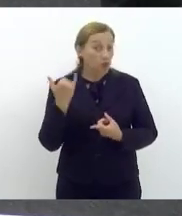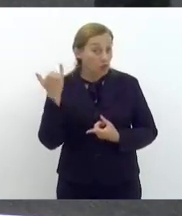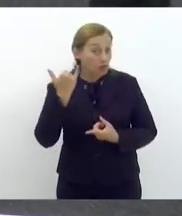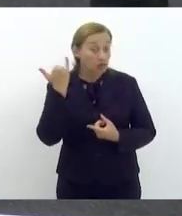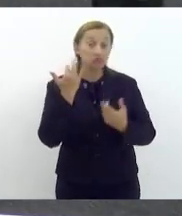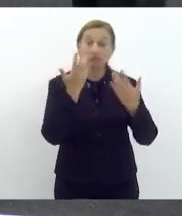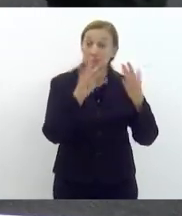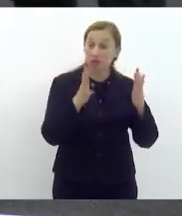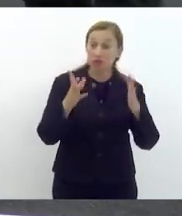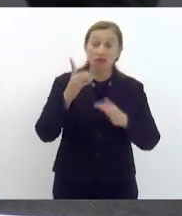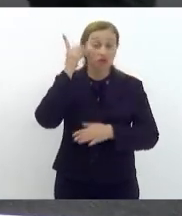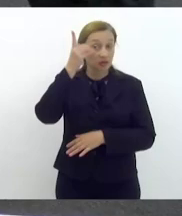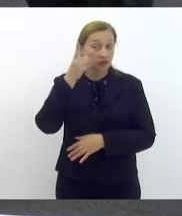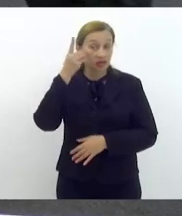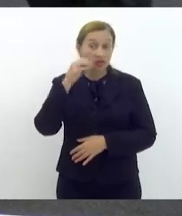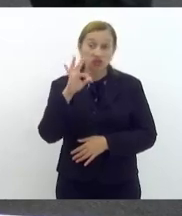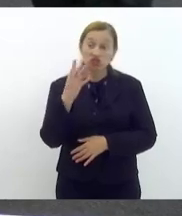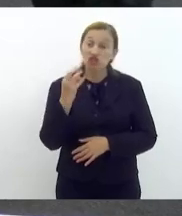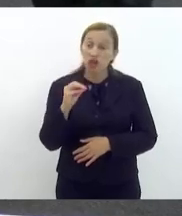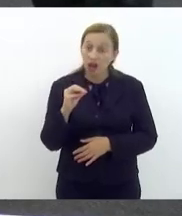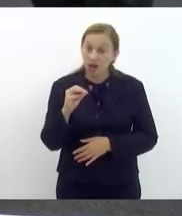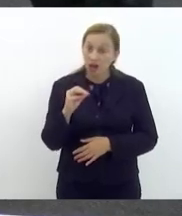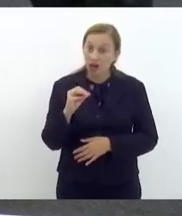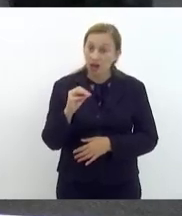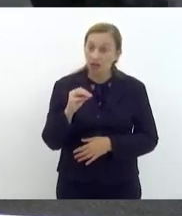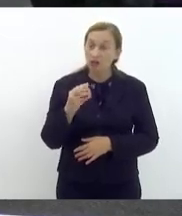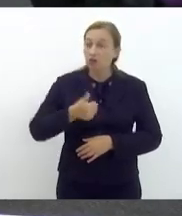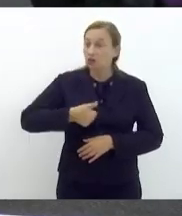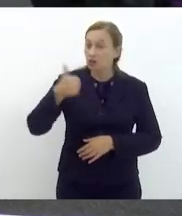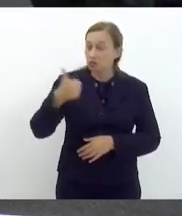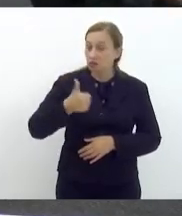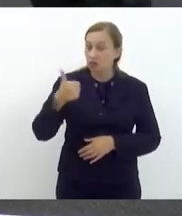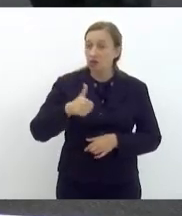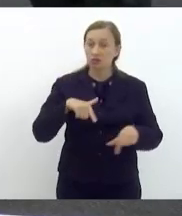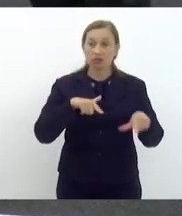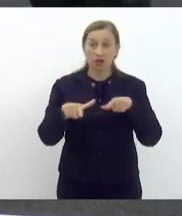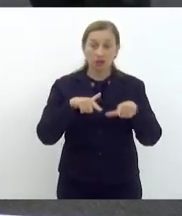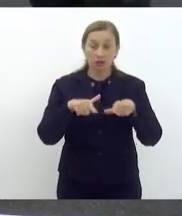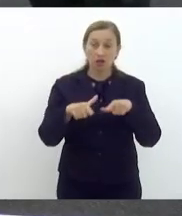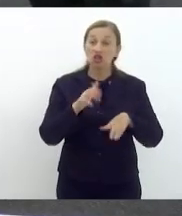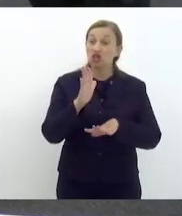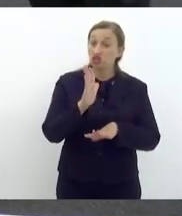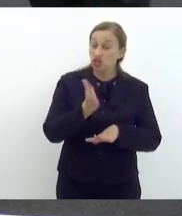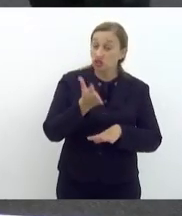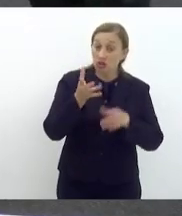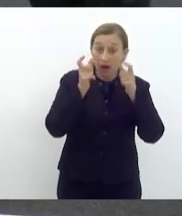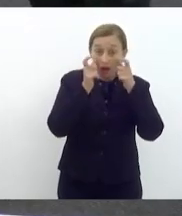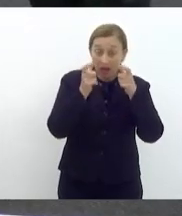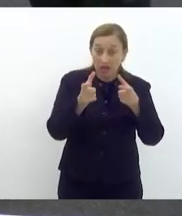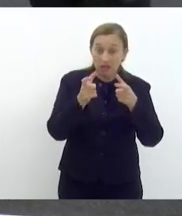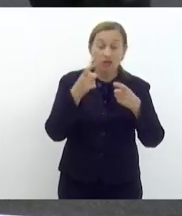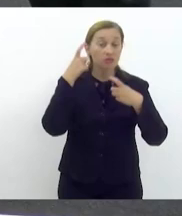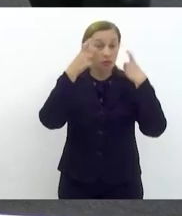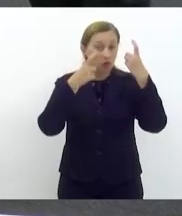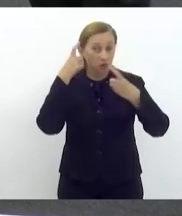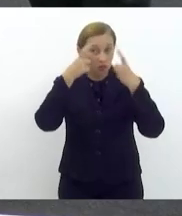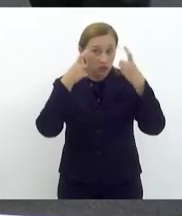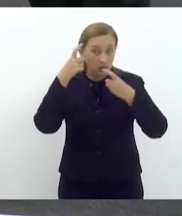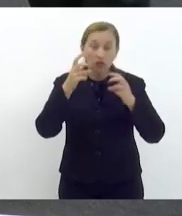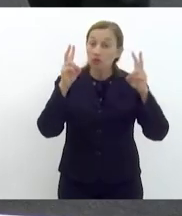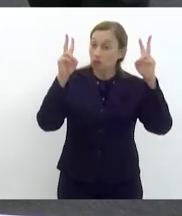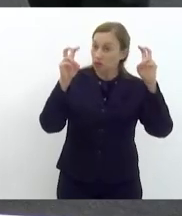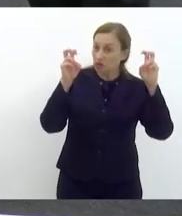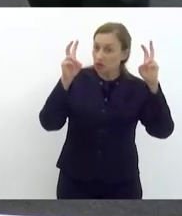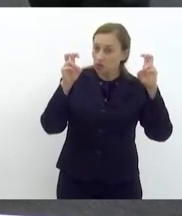elogiar o deputado Thiago, que está na sua primeira legislatura e já tão atento e preocupado com as questões